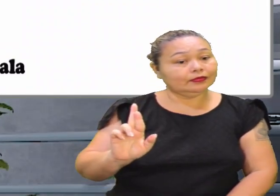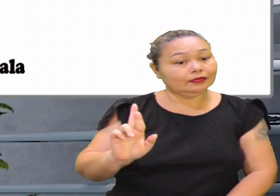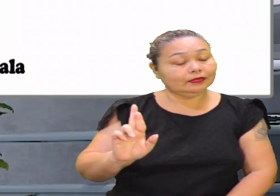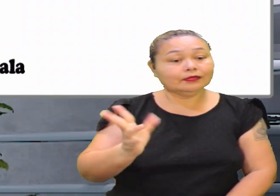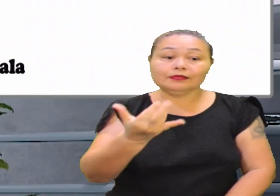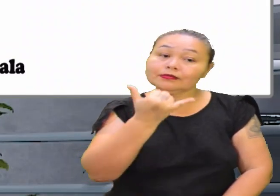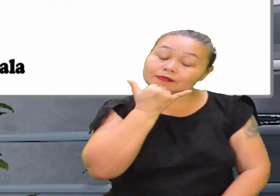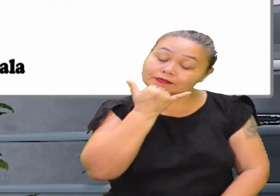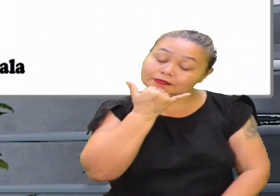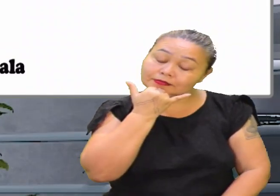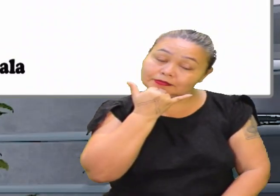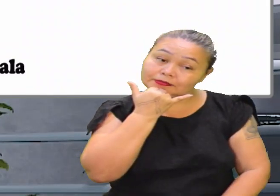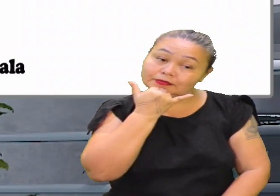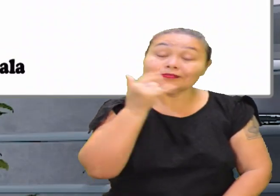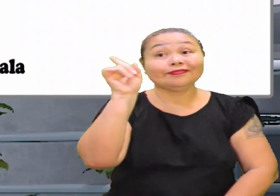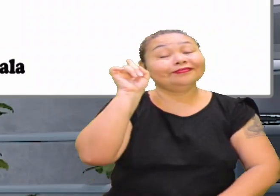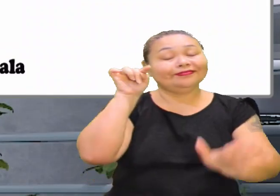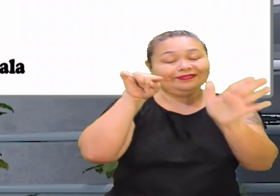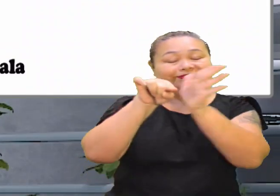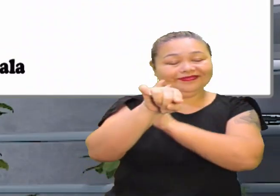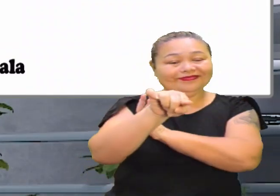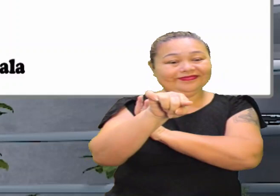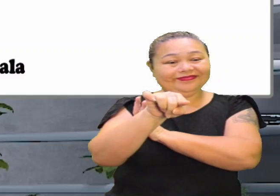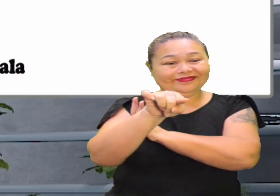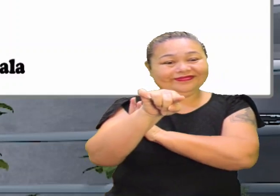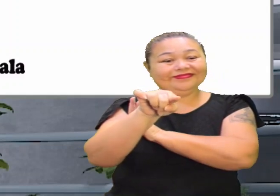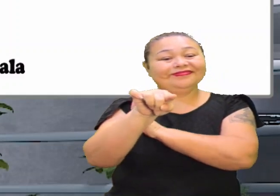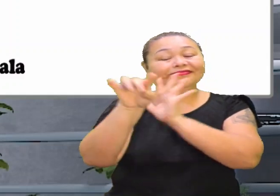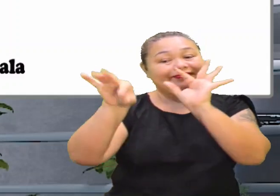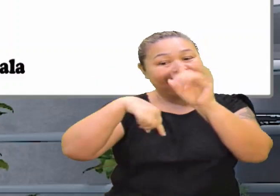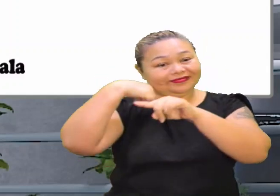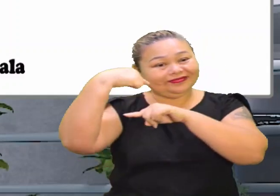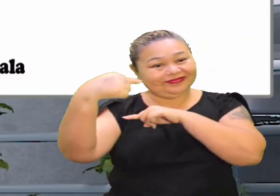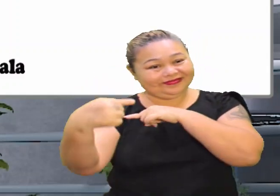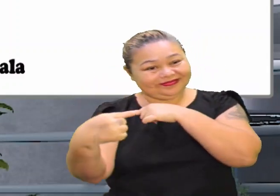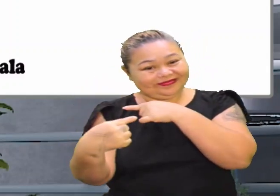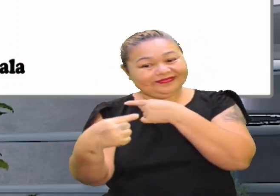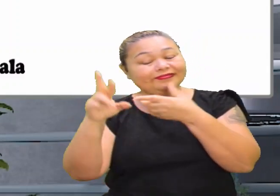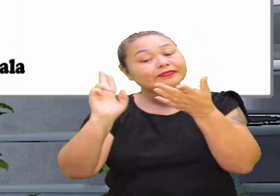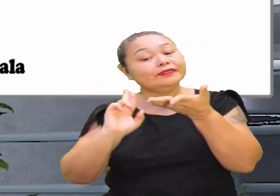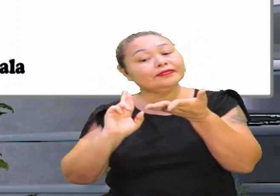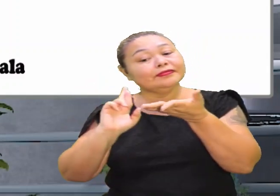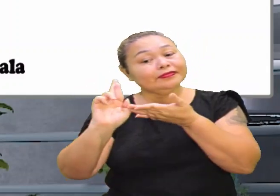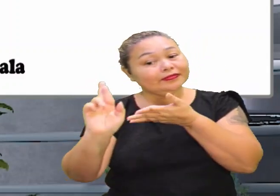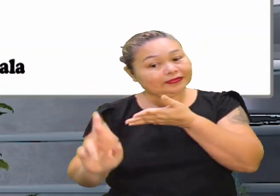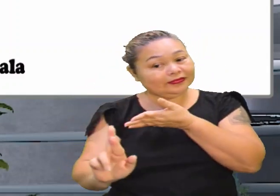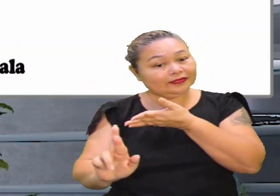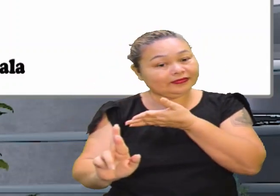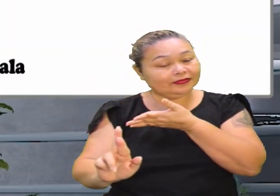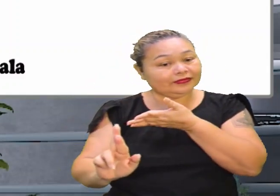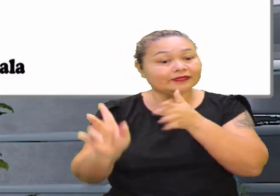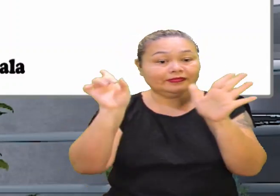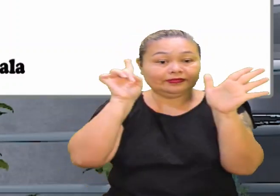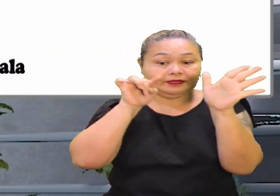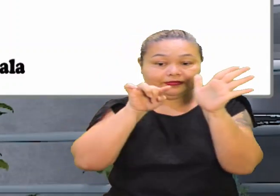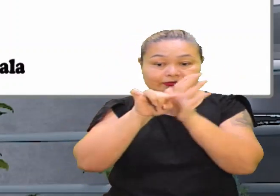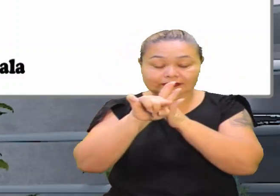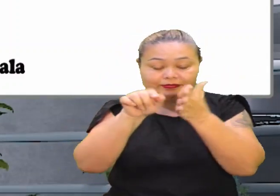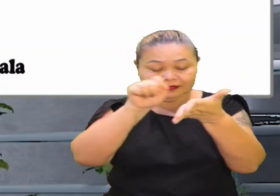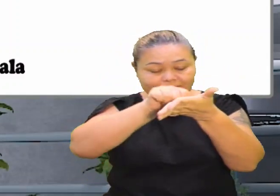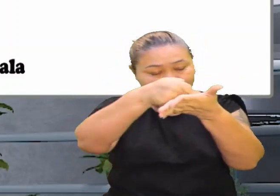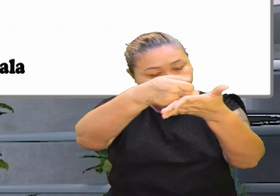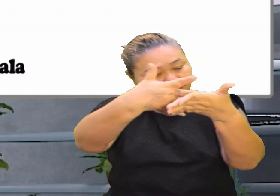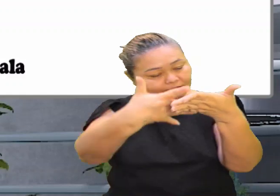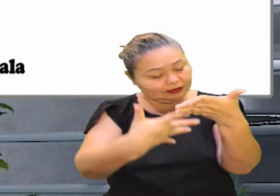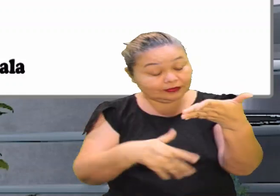pessoal, vou deixar vocês aqui, para mim, meu diretor, vou deixar vocês aí, ó, fazendo as atividades, mas daqui a pouco eu